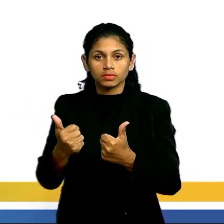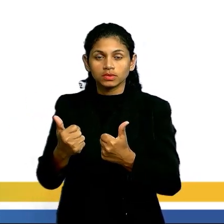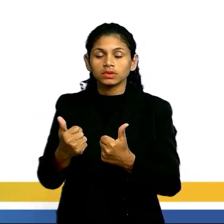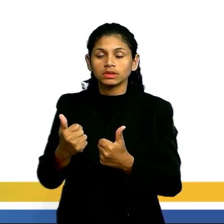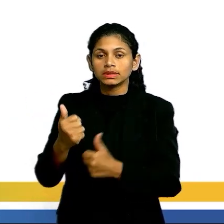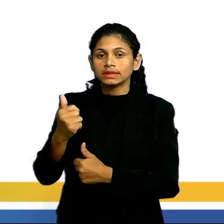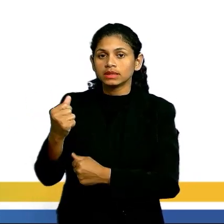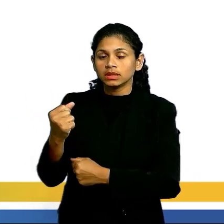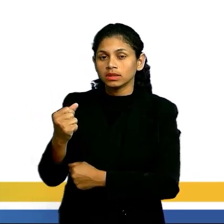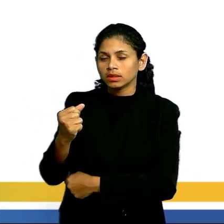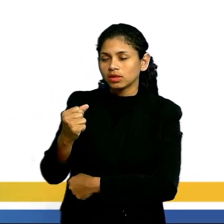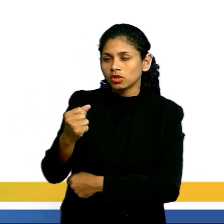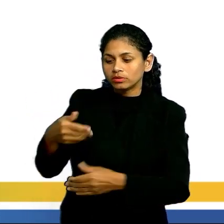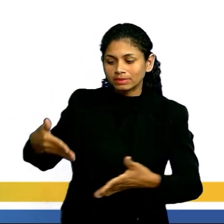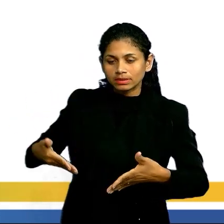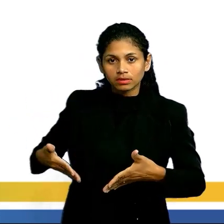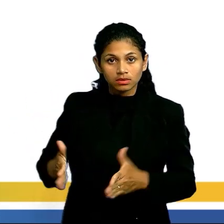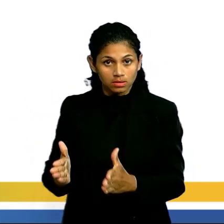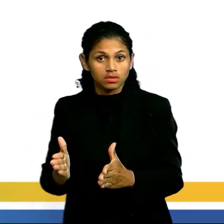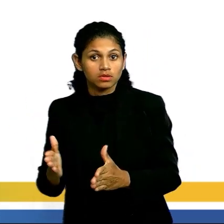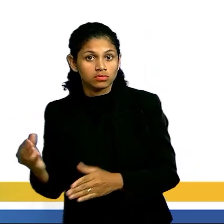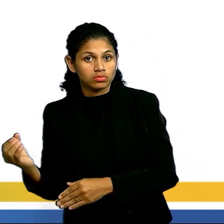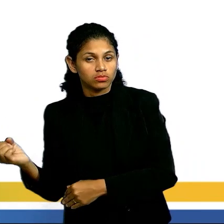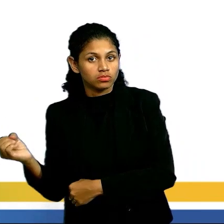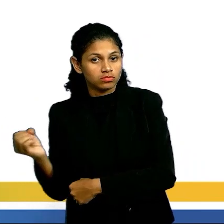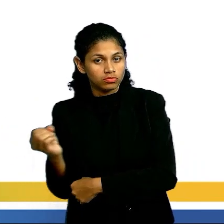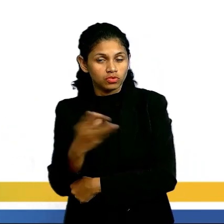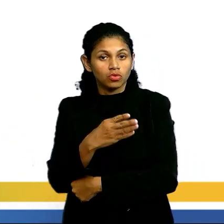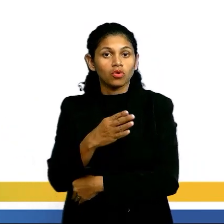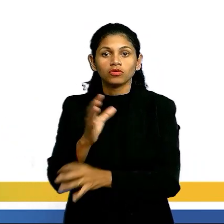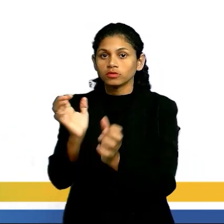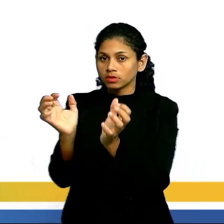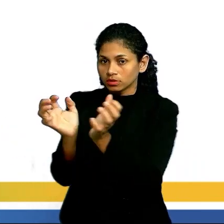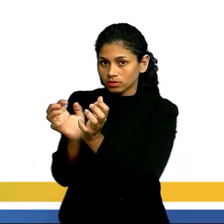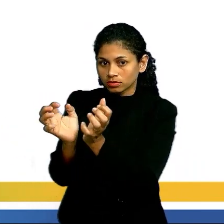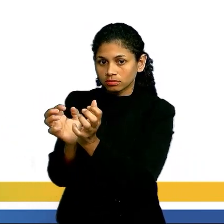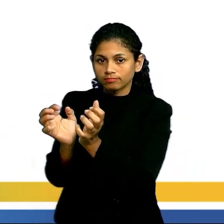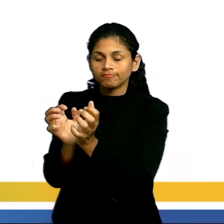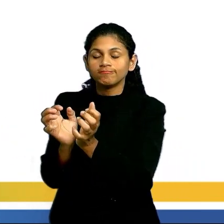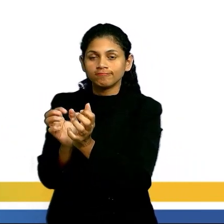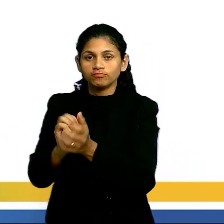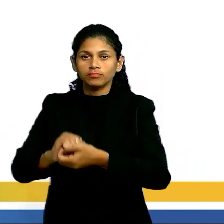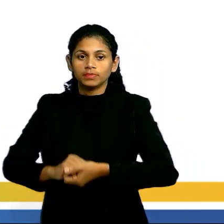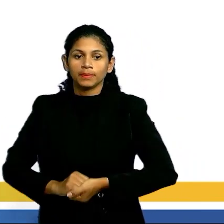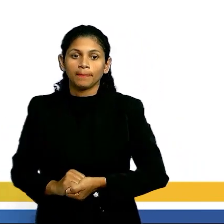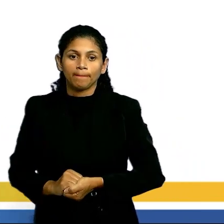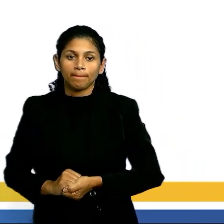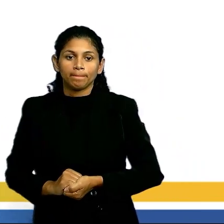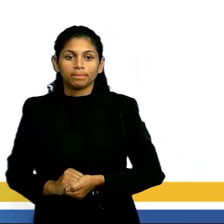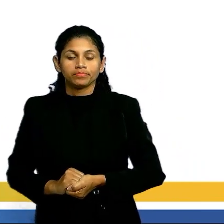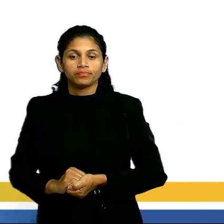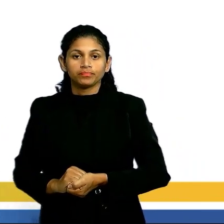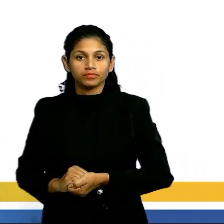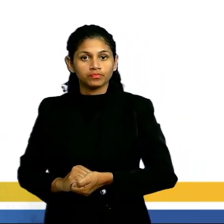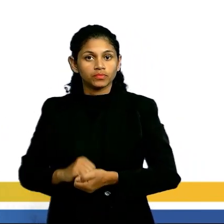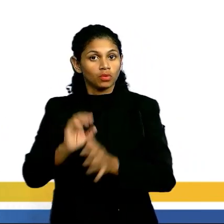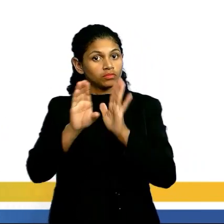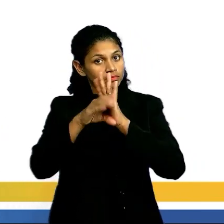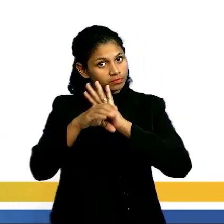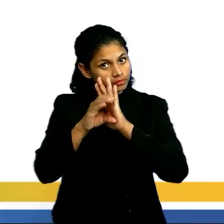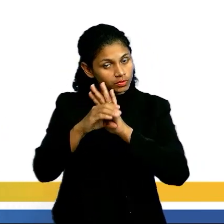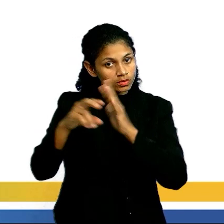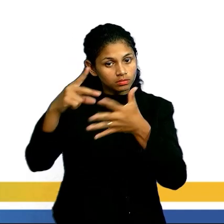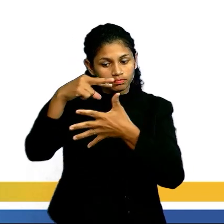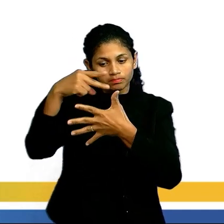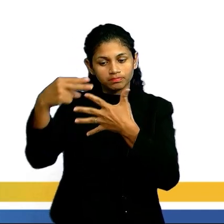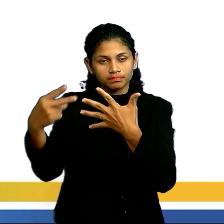férteis e reprodutivamente isolados de outros grupos de organismos, tá? Então, esse conceito de espécie relacionado